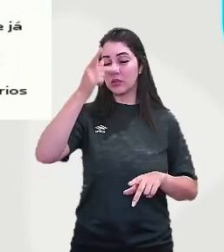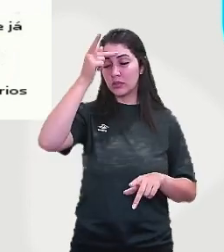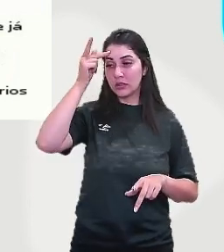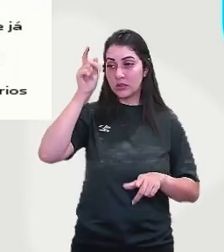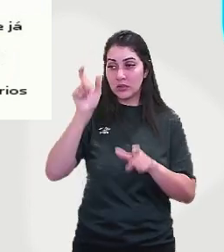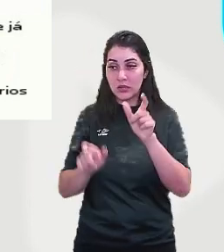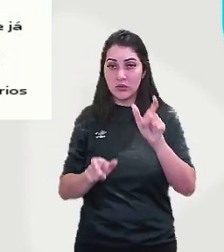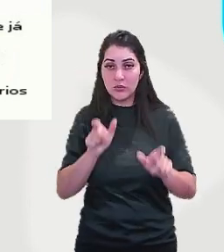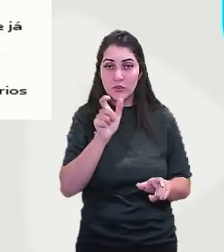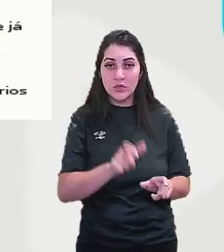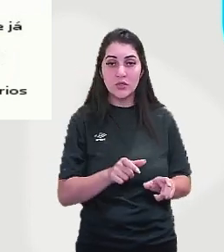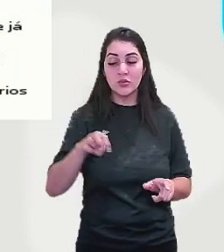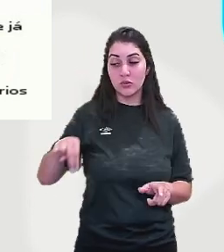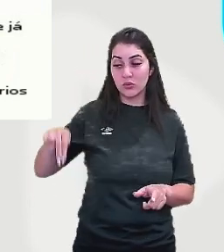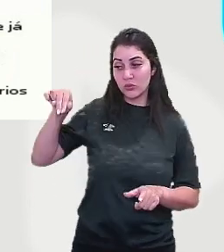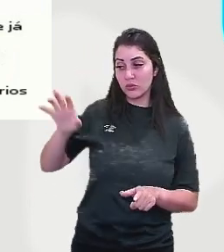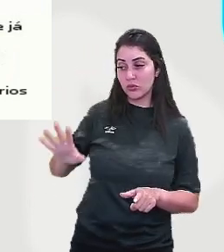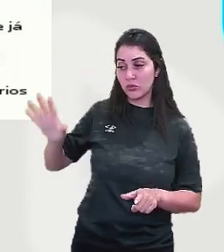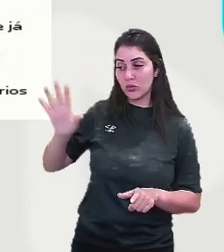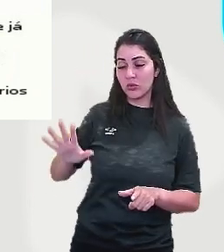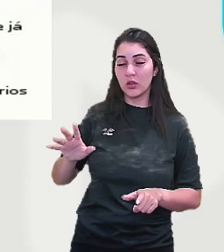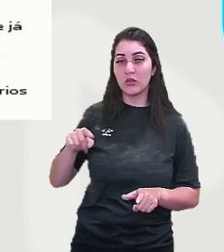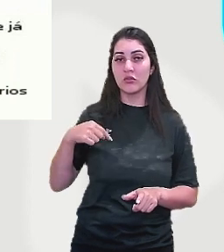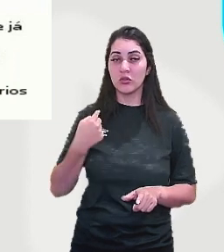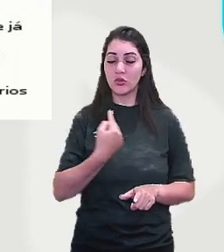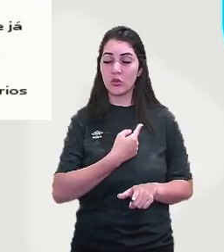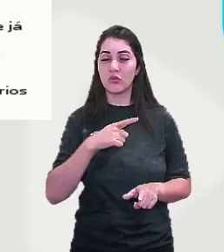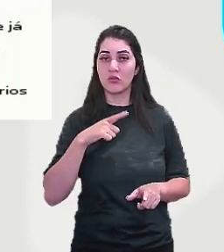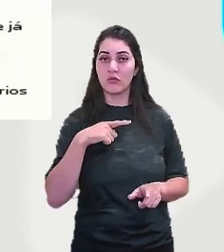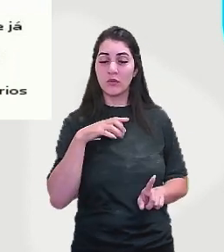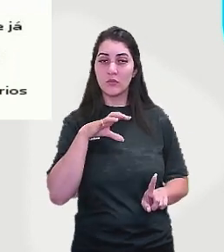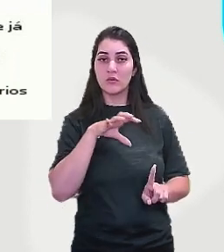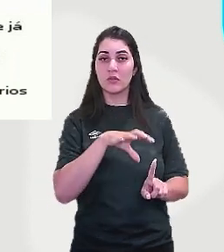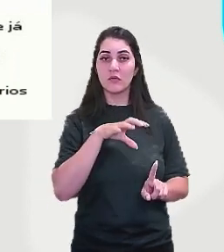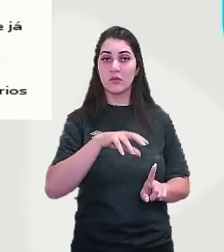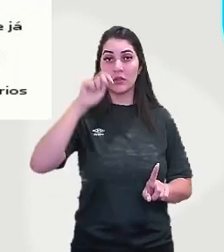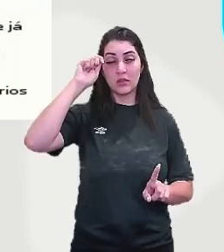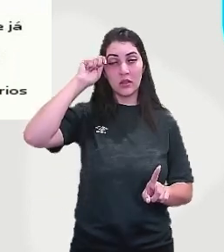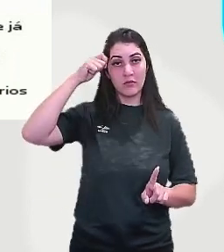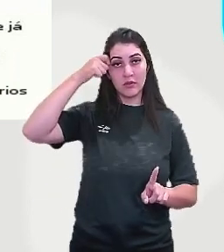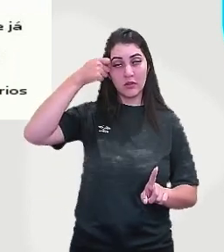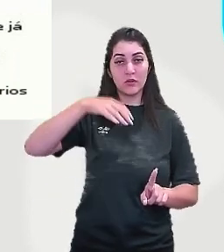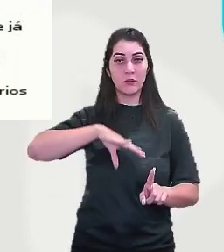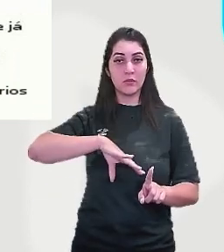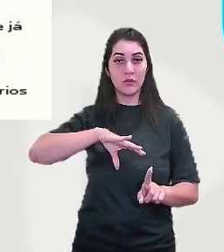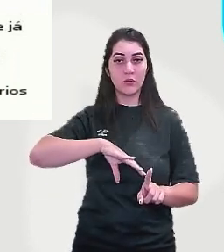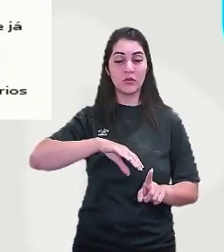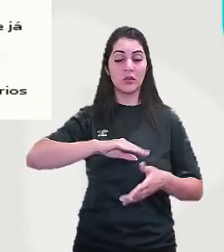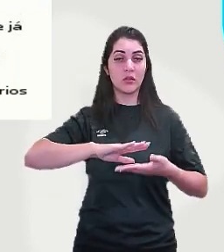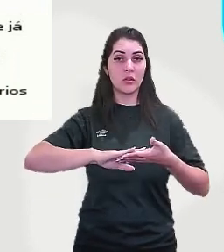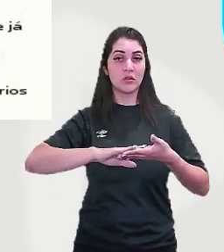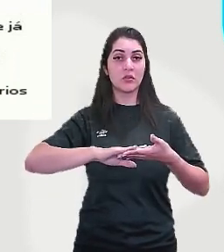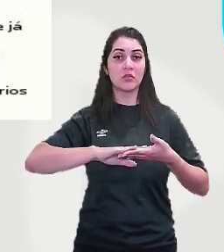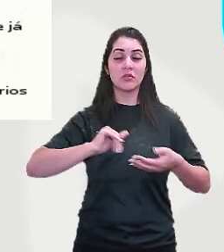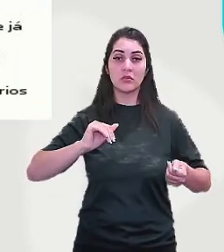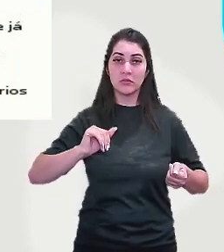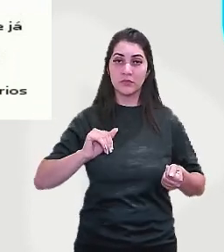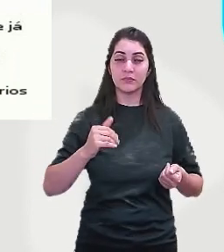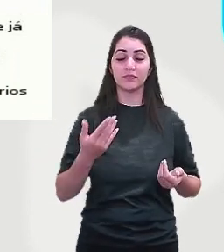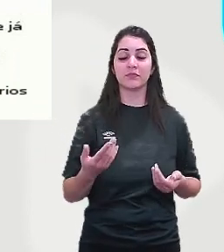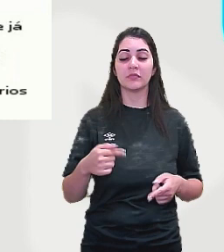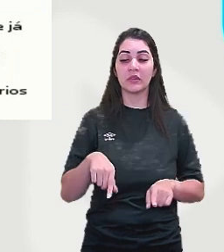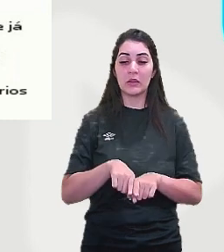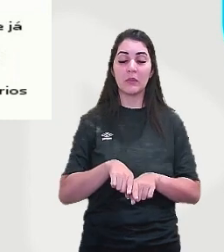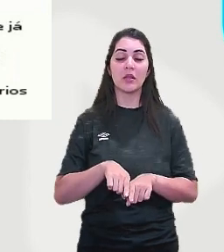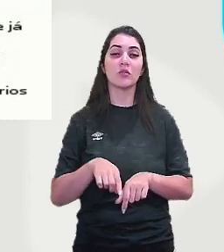do Nordeste, que somos colonizados por quem? Pelos africanos, portugueses, os holandeses, os de